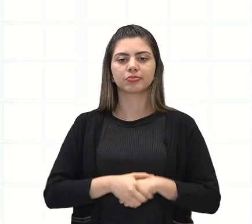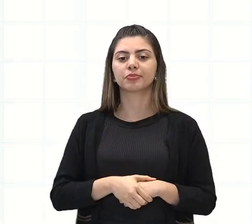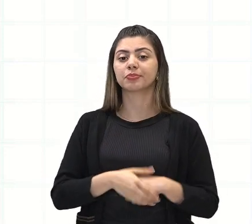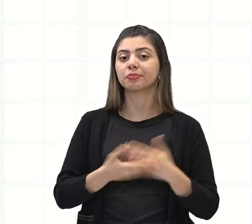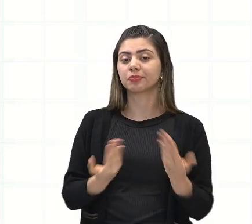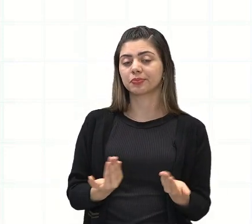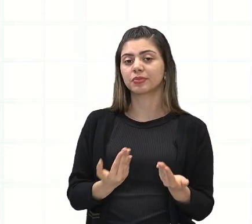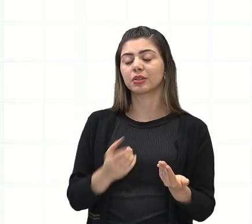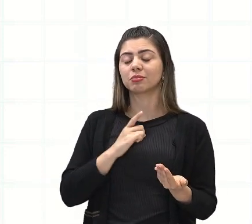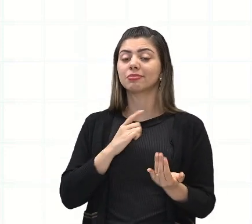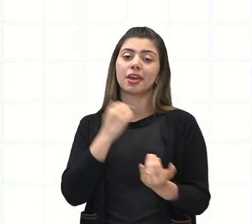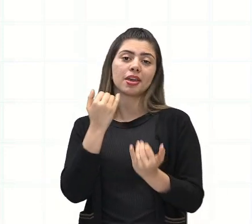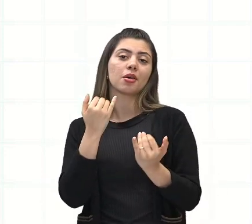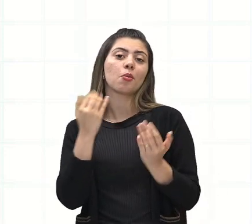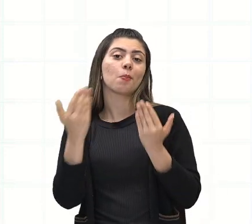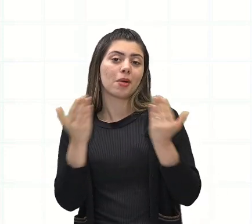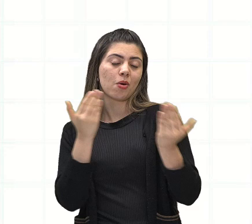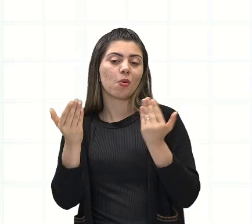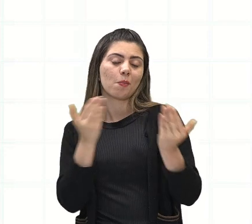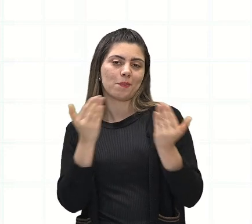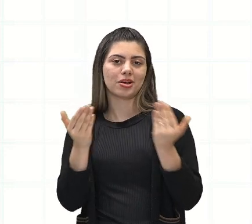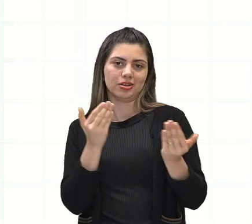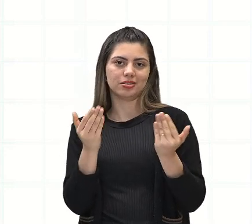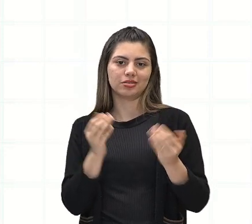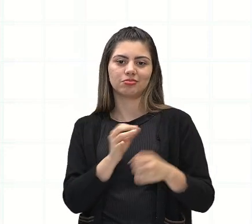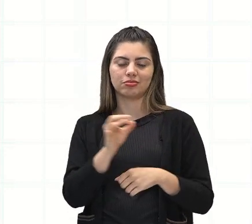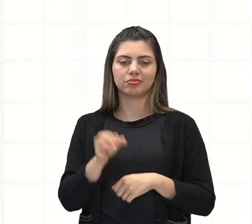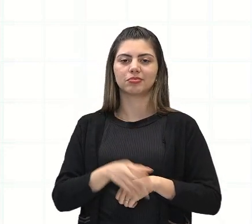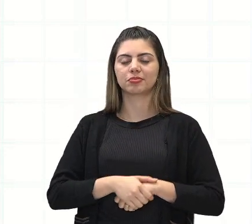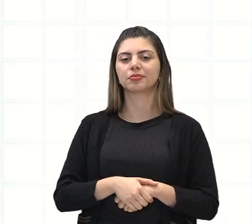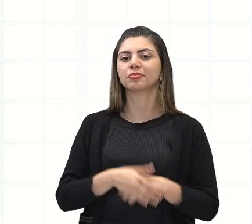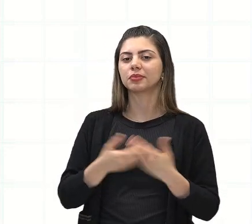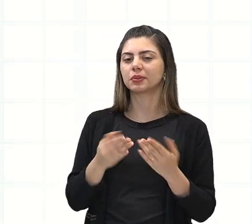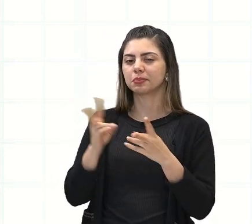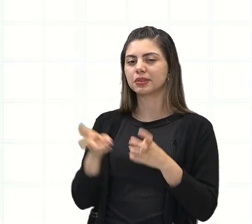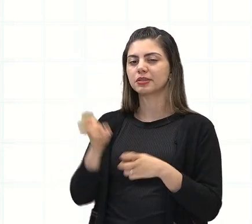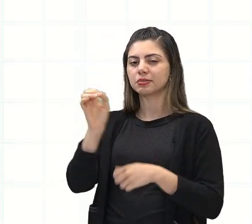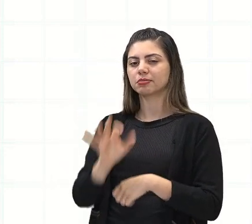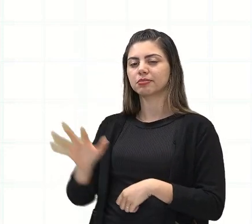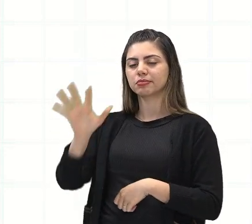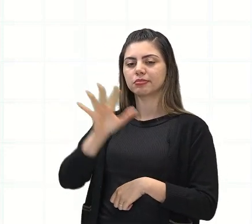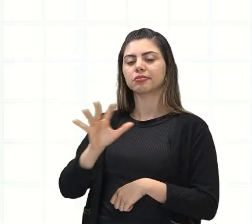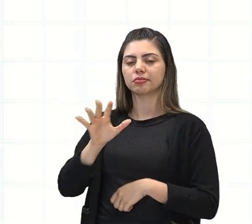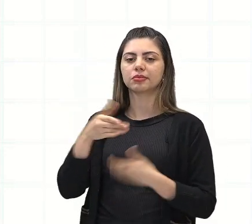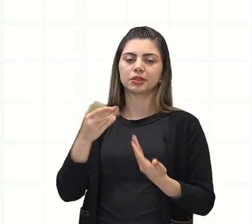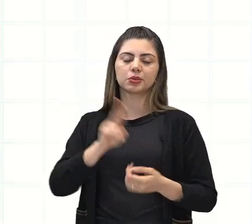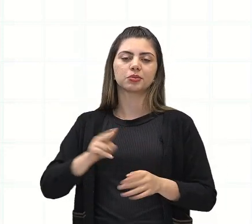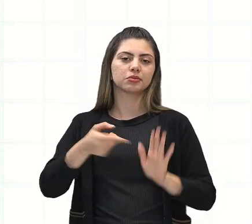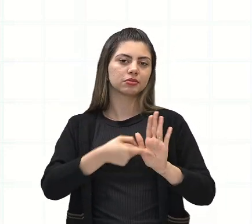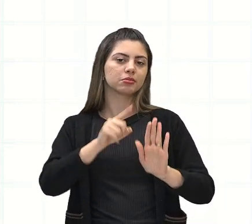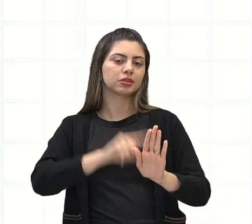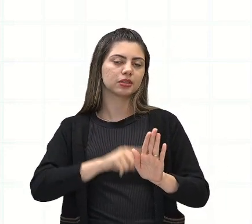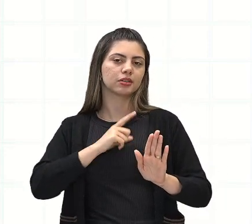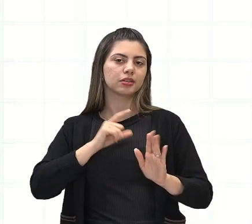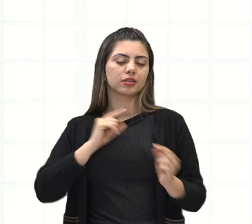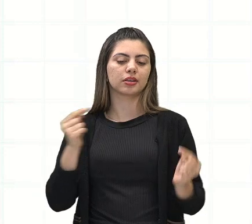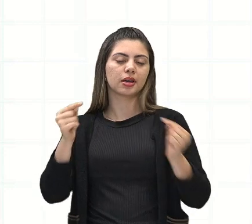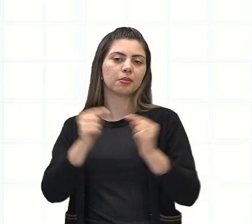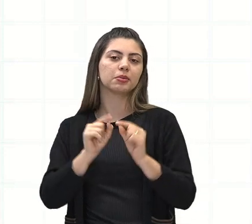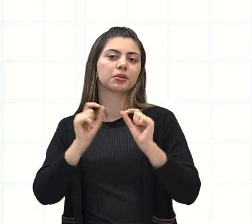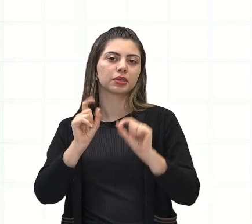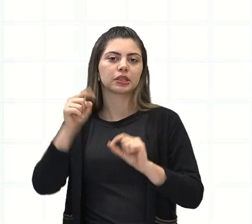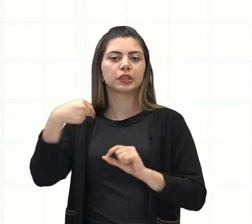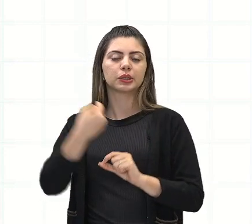no campo da comparação. A Amazônia é o pulmão do mundo. Aí eu tenho o campo da metáfora, que é para trazer essa ideia de que a gente precisa, de